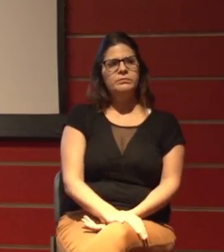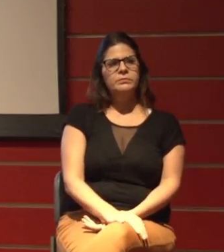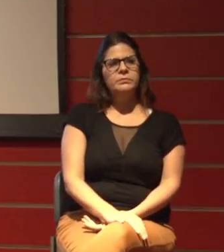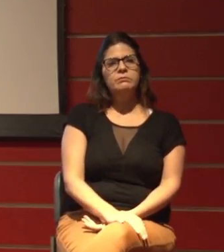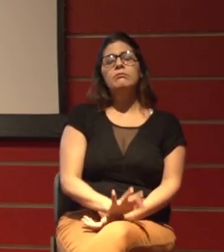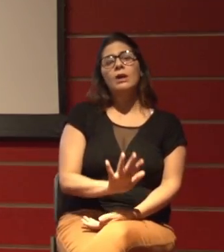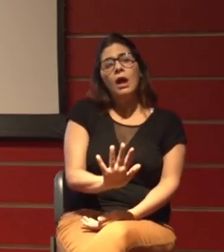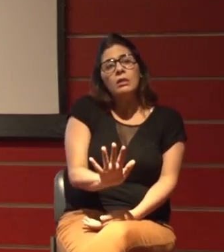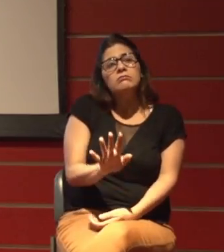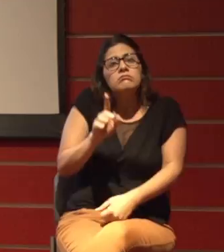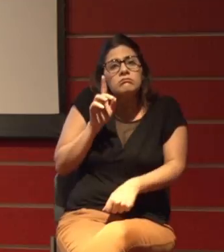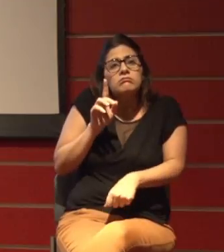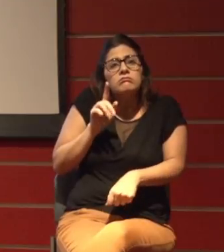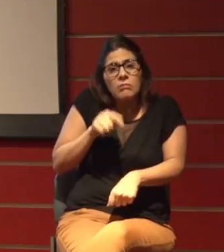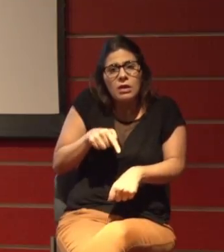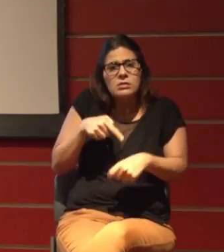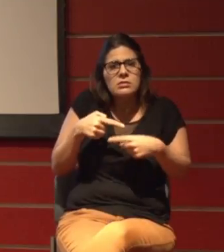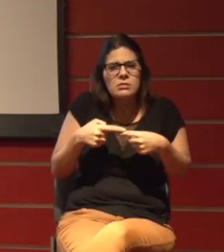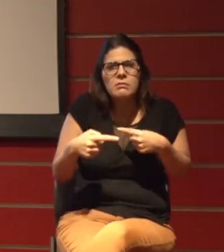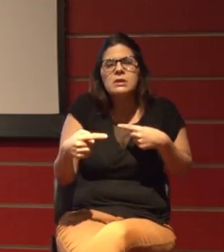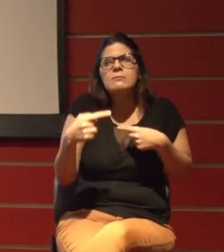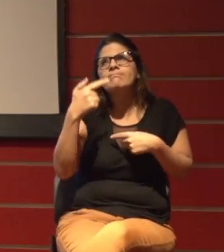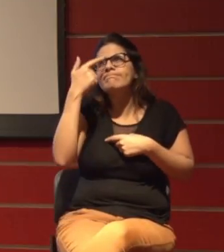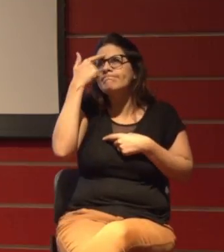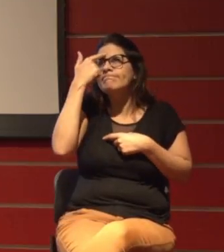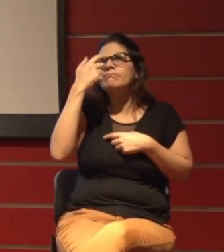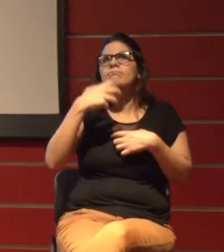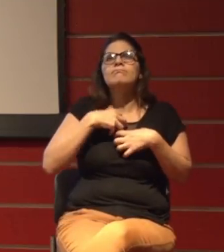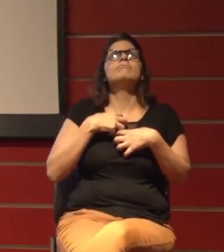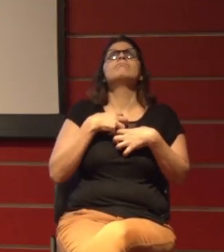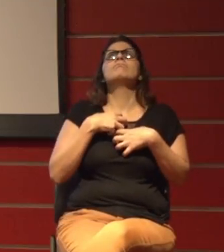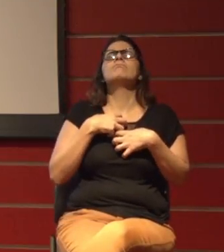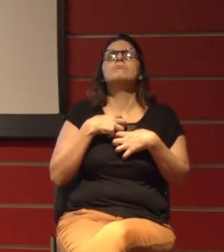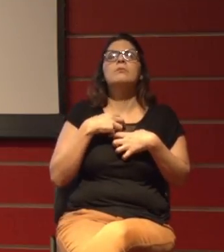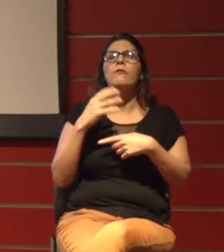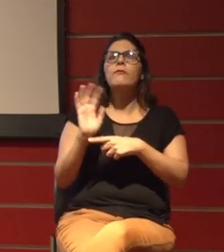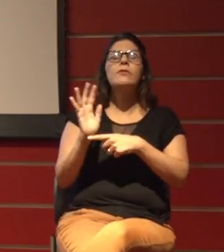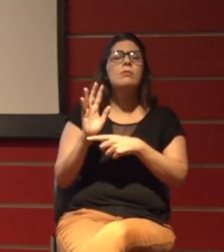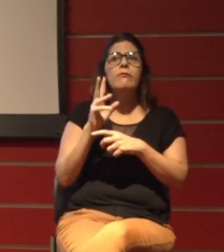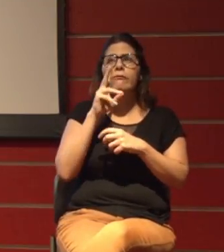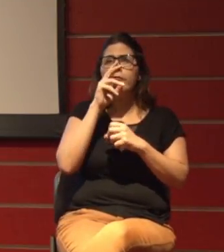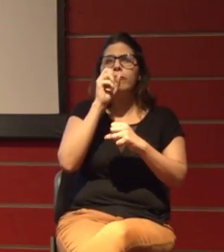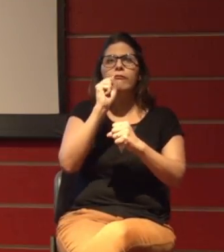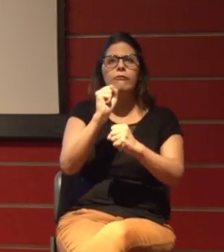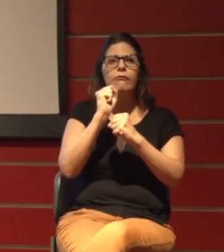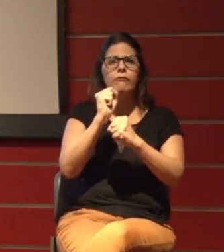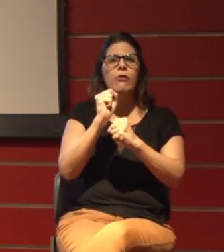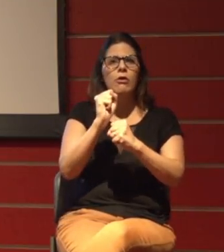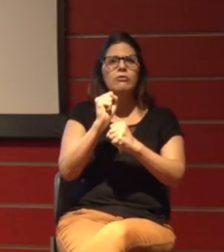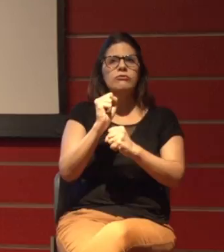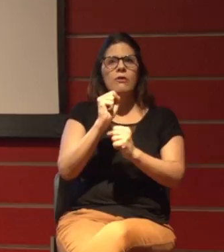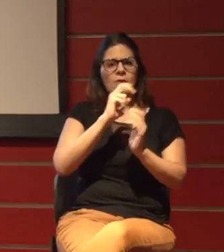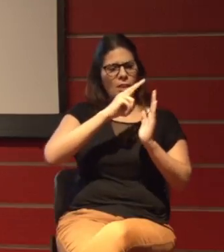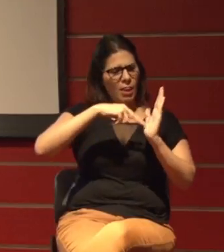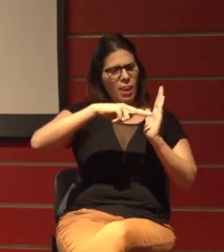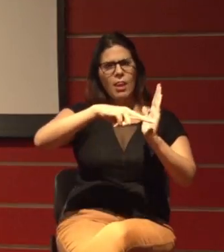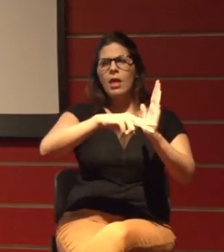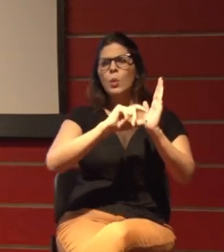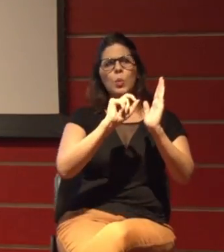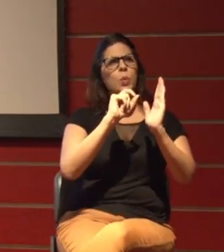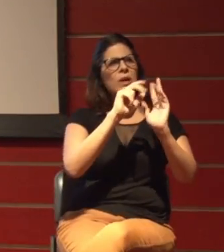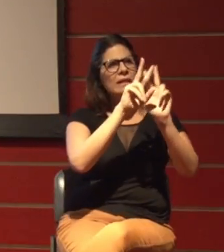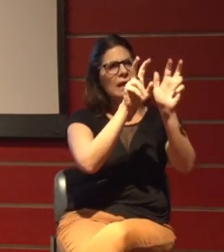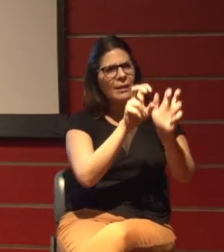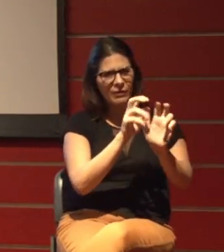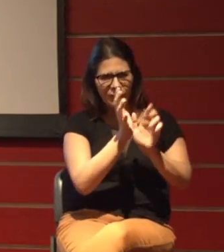E aí naquela mesma semana eu fiquei impactado com esse filme né E naquela semana eu fui ler tudo o que tinha para ler sobre o filme